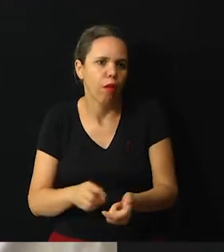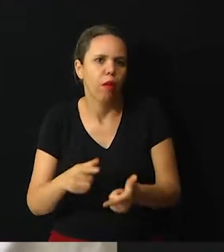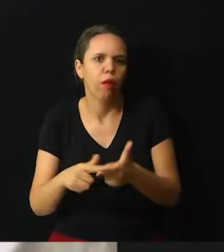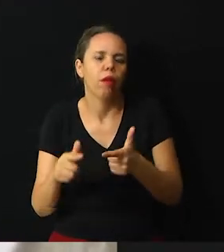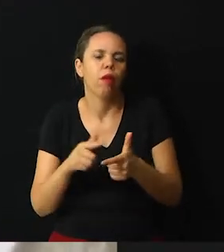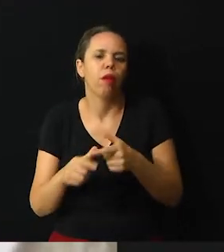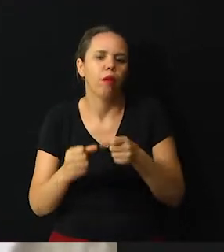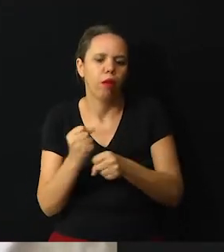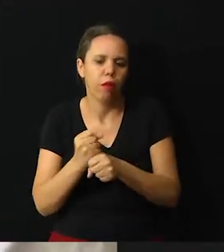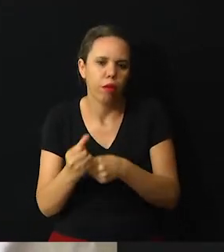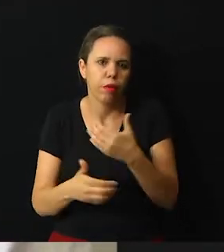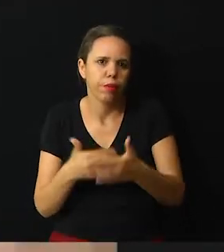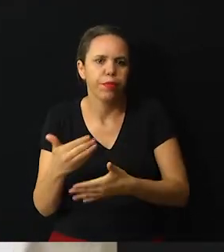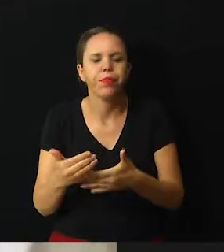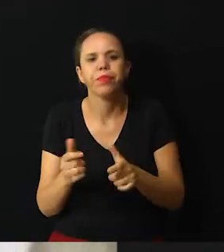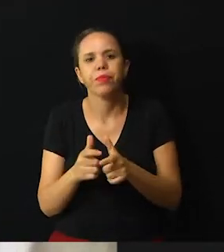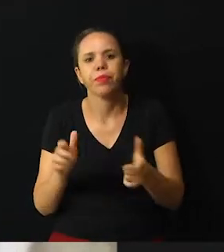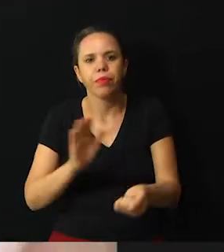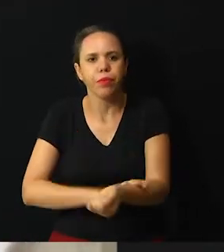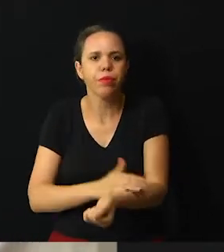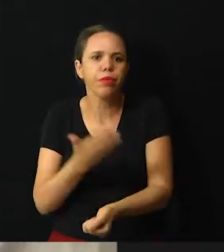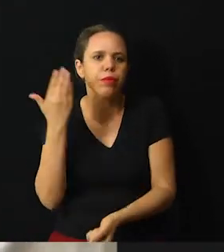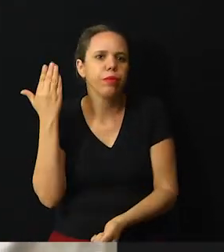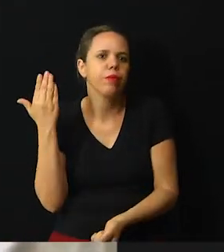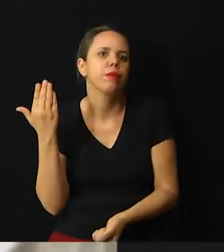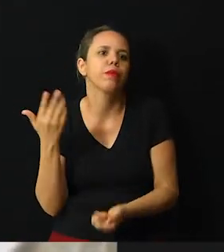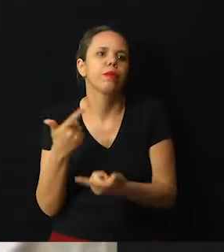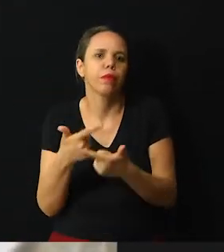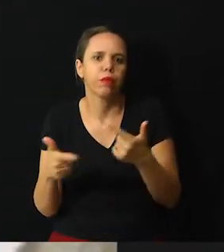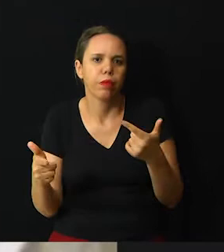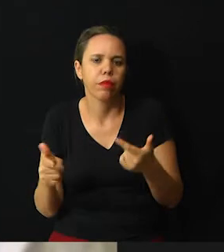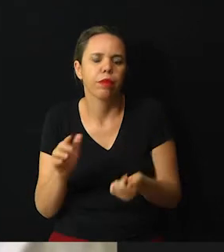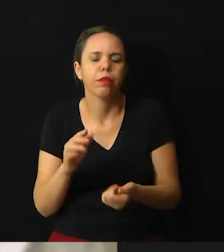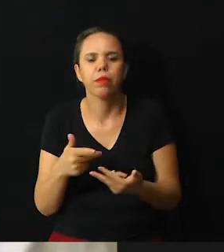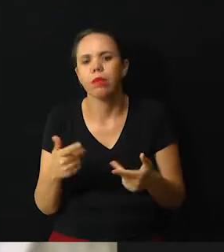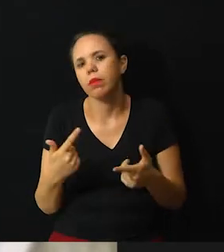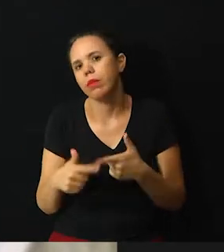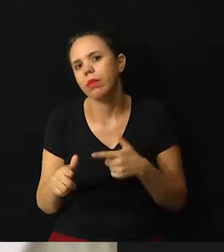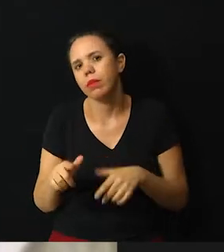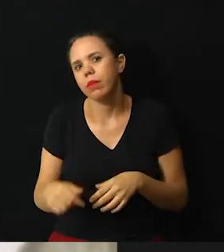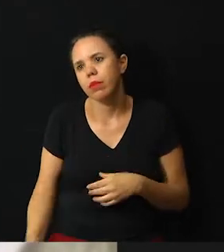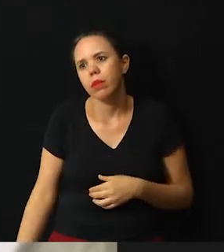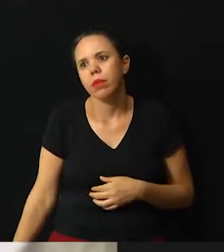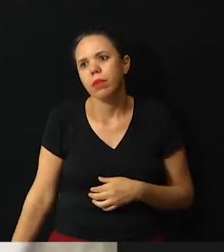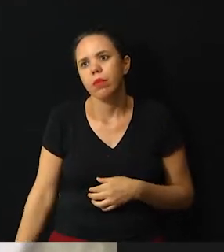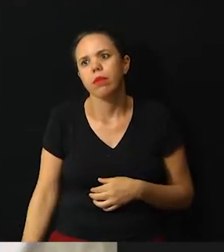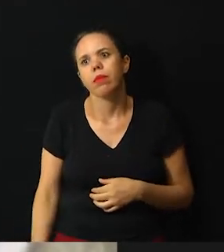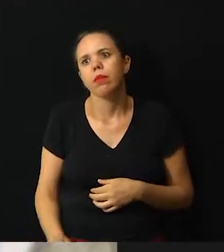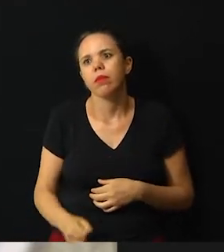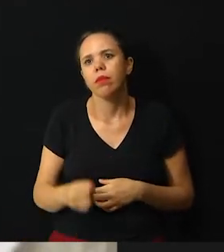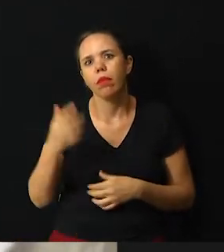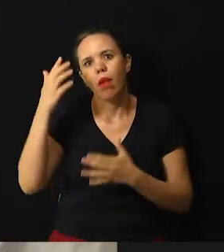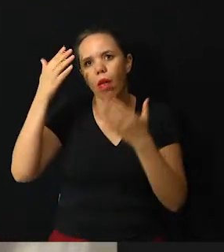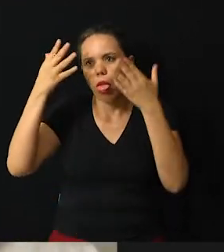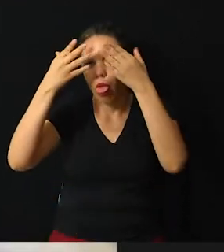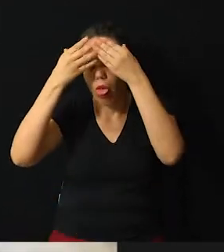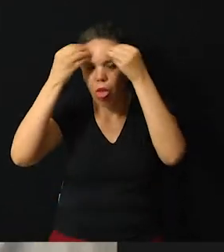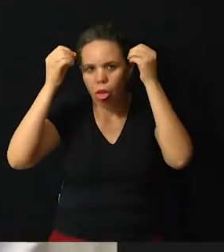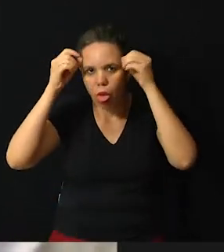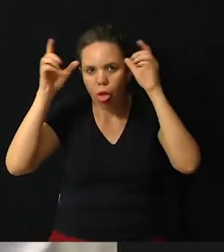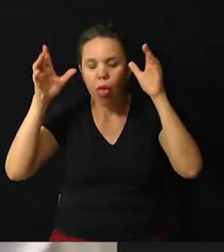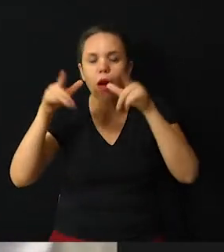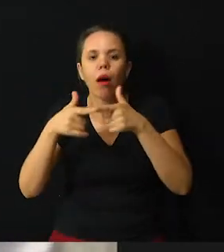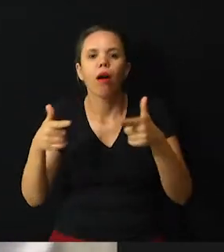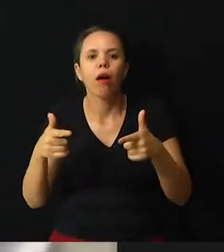com o passar dos anos, uma pressão alta, uma hipertensão arterial. Você pode desenvolver, nós vamos falar daqui a pouco sobre Alzheimer, vai ter um especialista